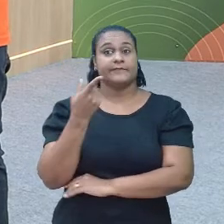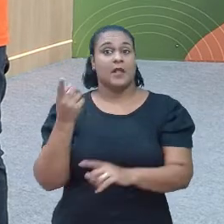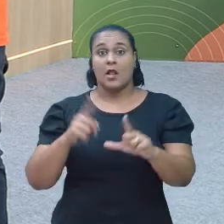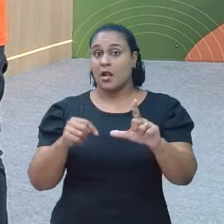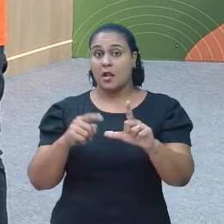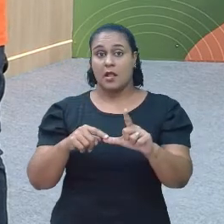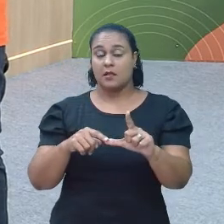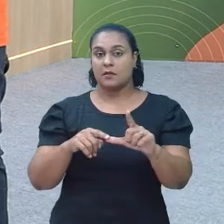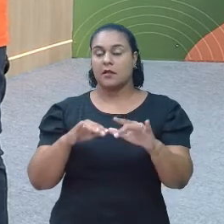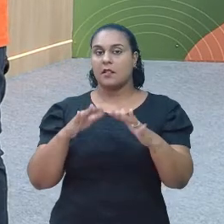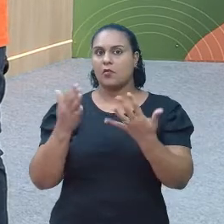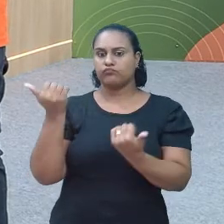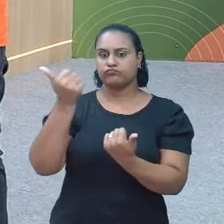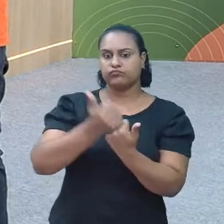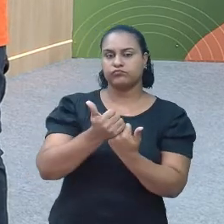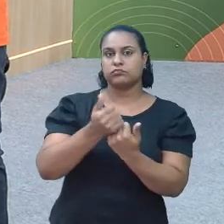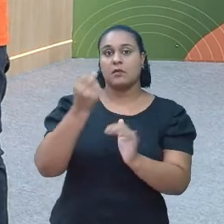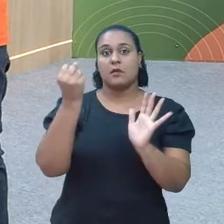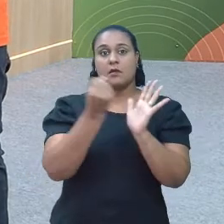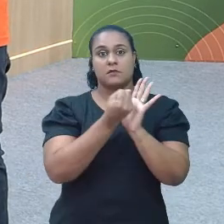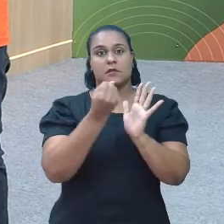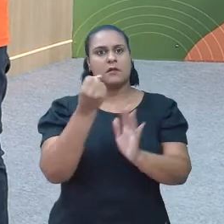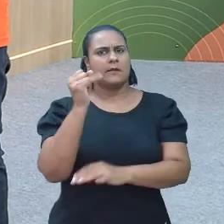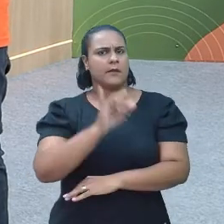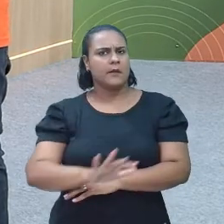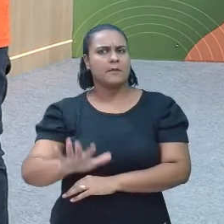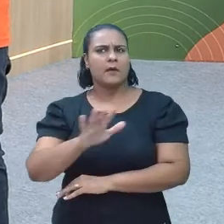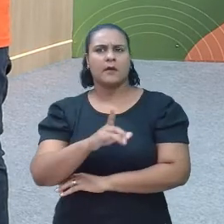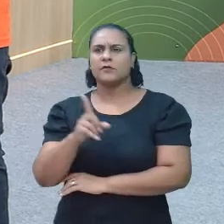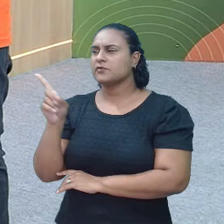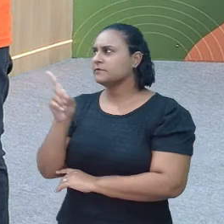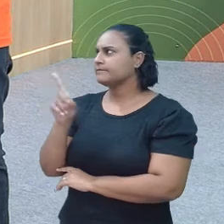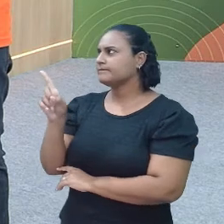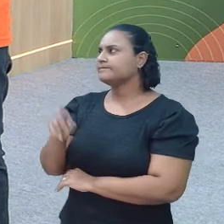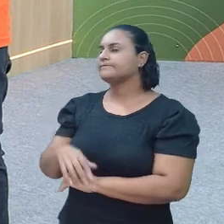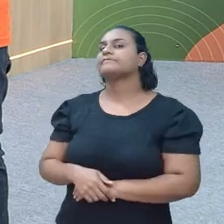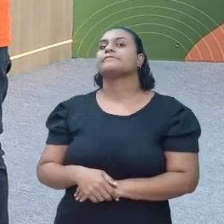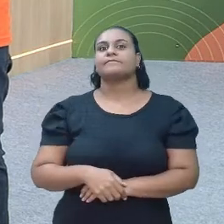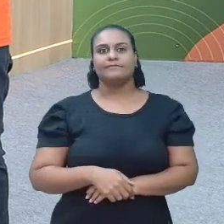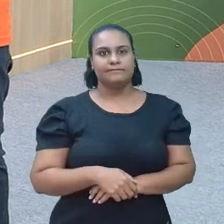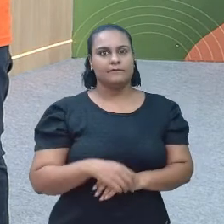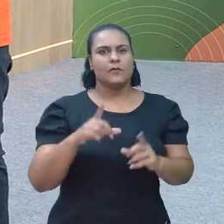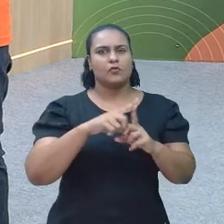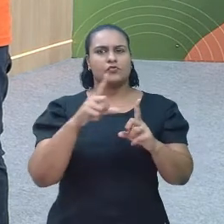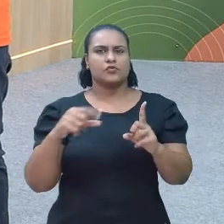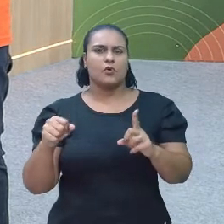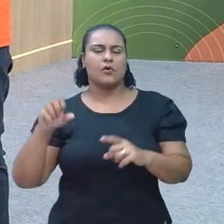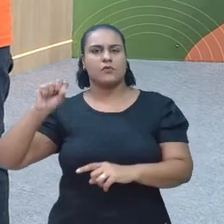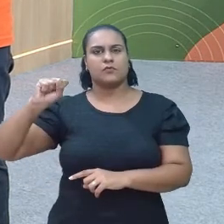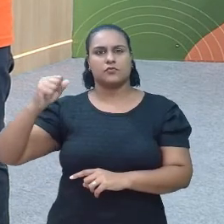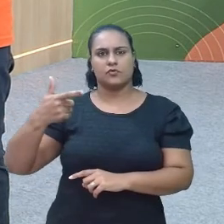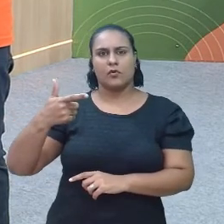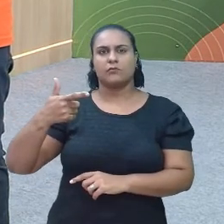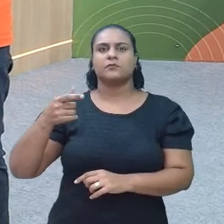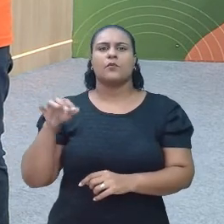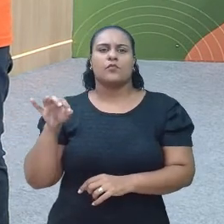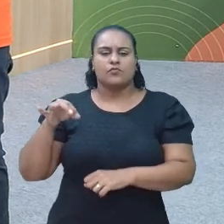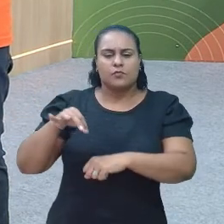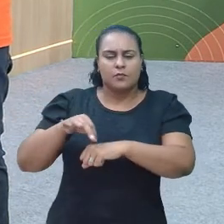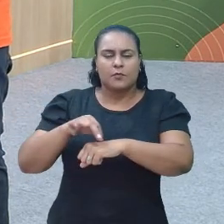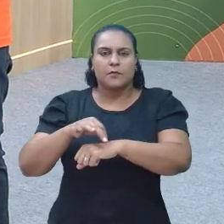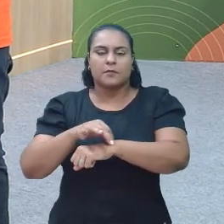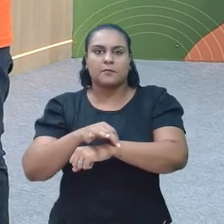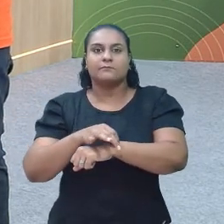letras, estão com símbolos aí, né? Estão com figuras. No caso aqui, trevo de 4 folhas, um sol e uma joaninha. Então, a